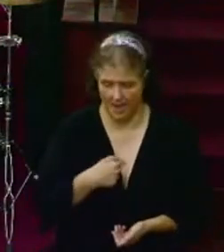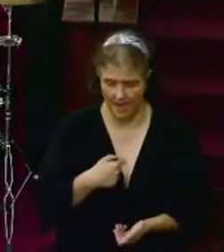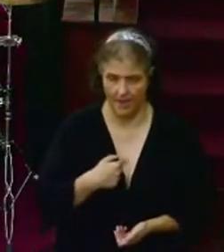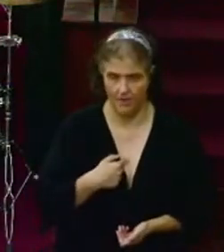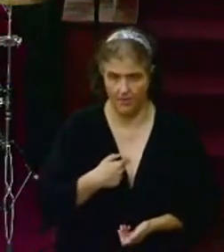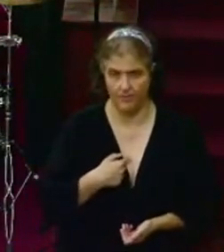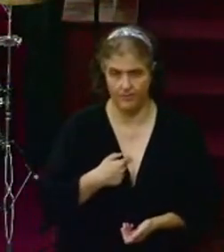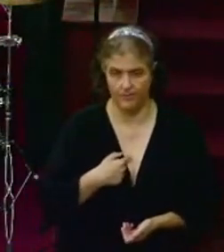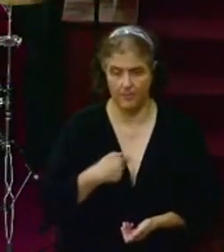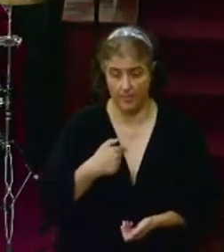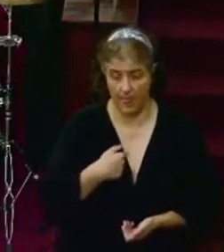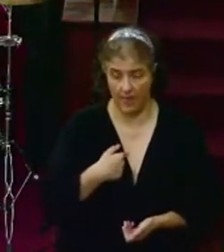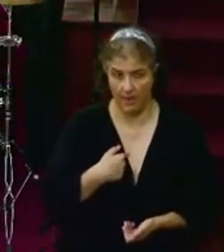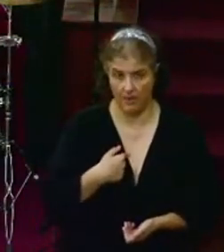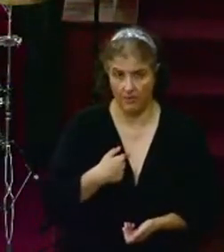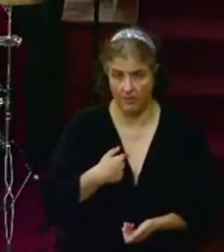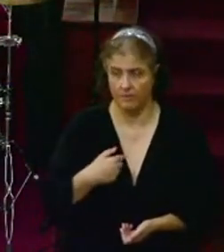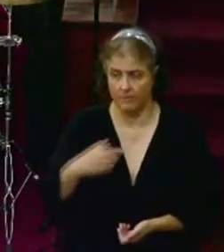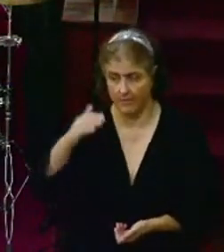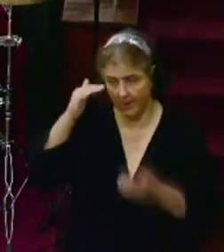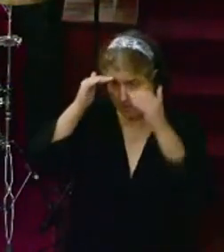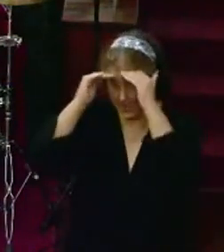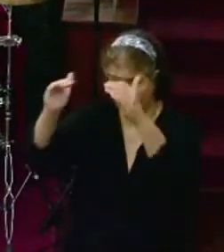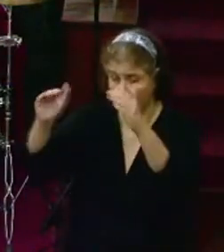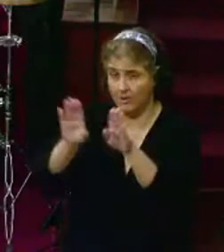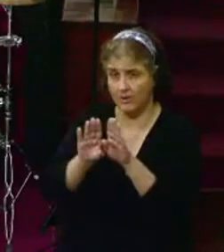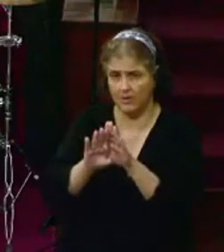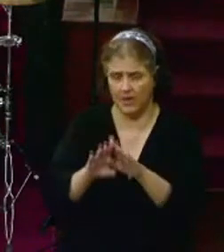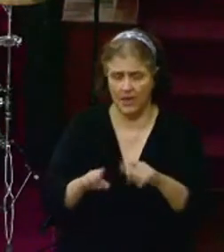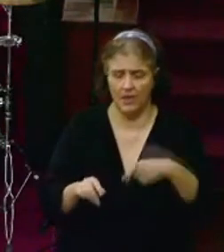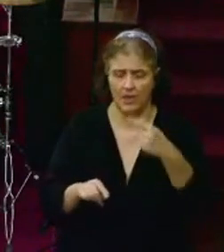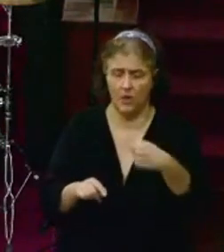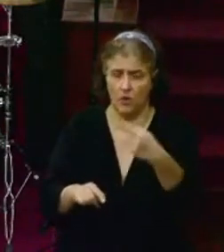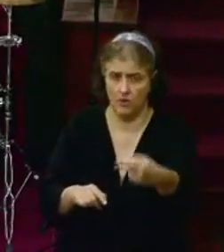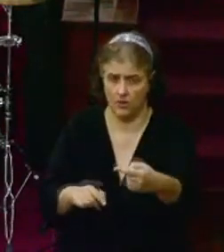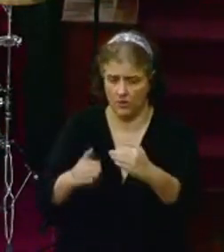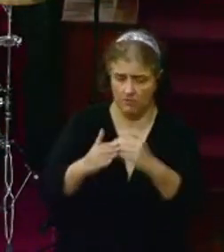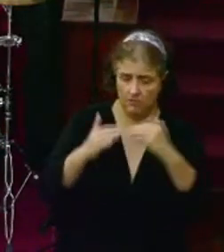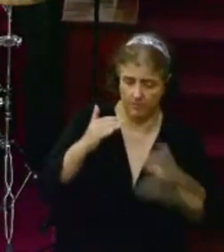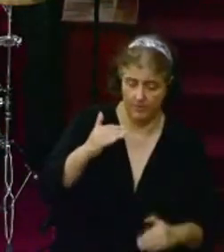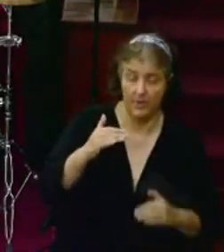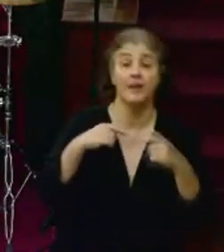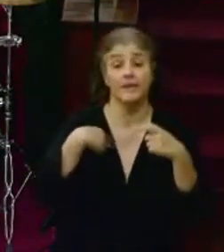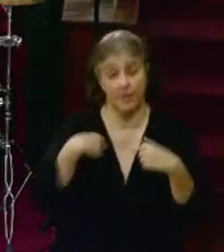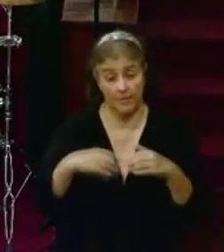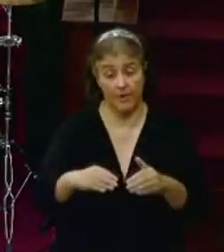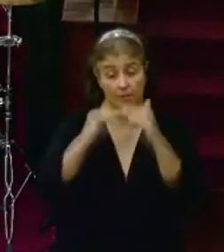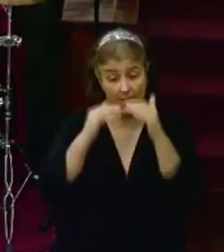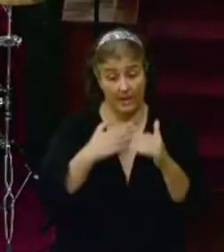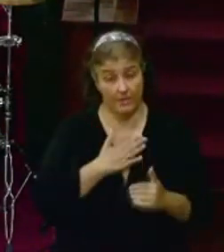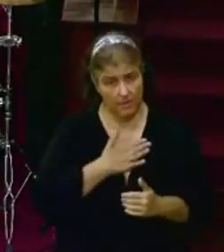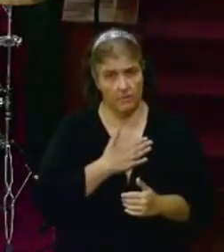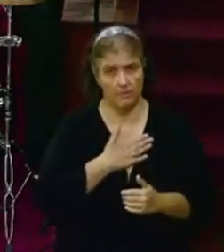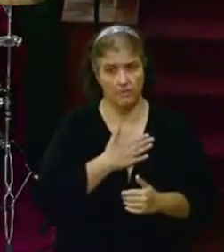império, a ordens, mas ele tem soldados que também estão sujeitos a ele. E ele mesmo disse: para um eu mando ir,